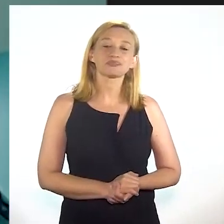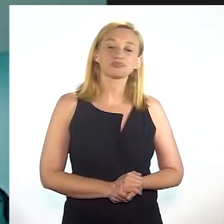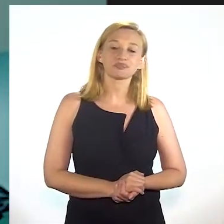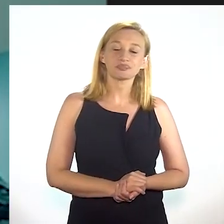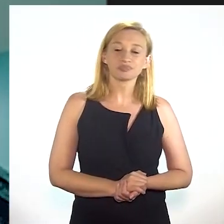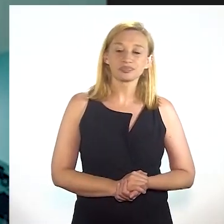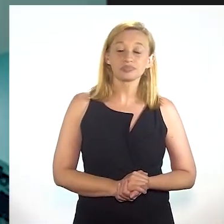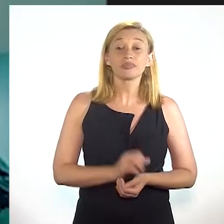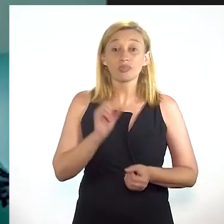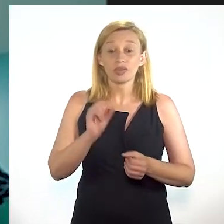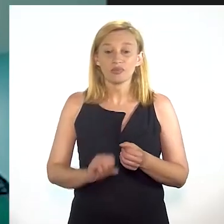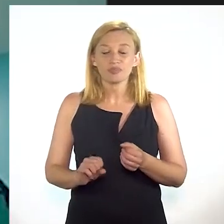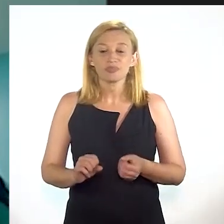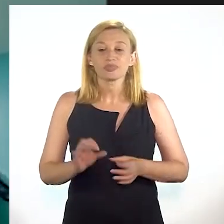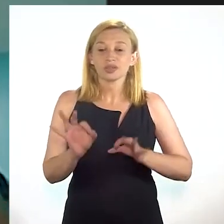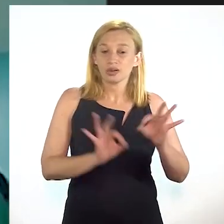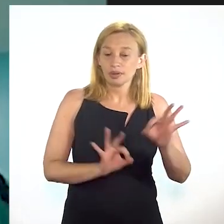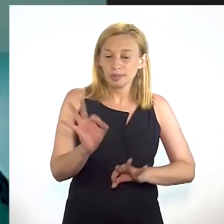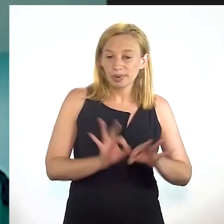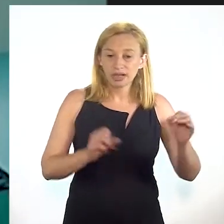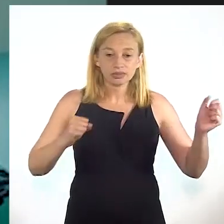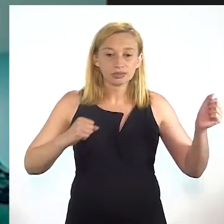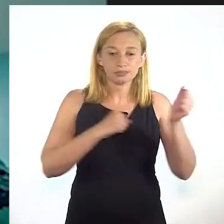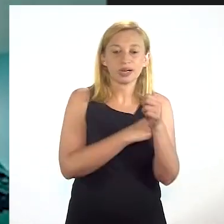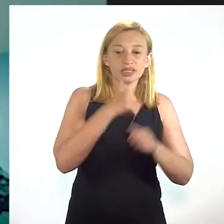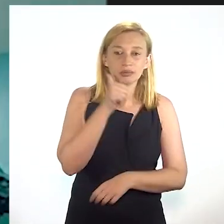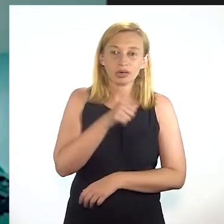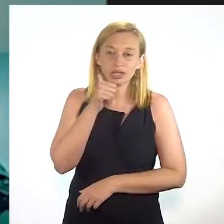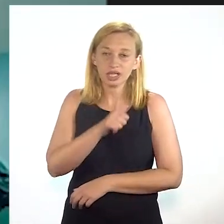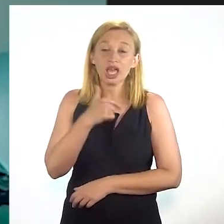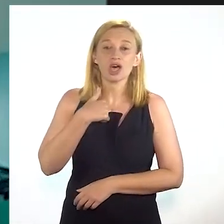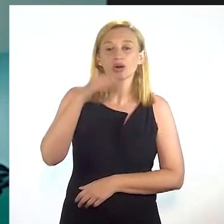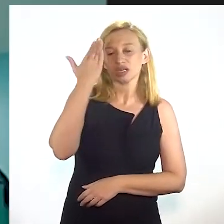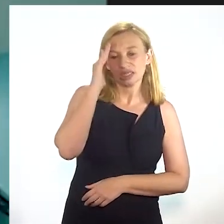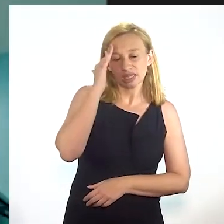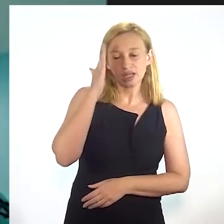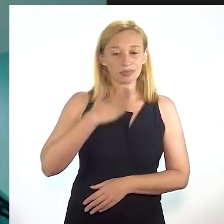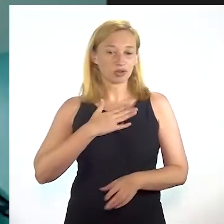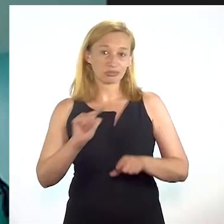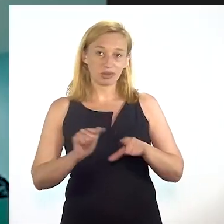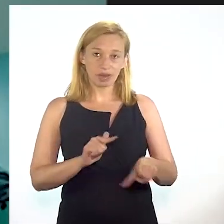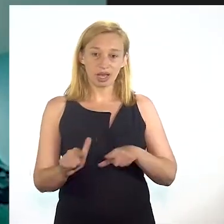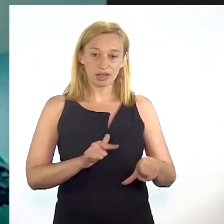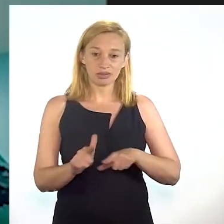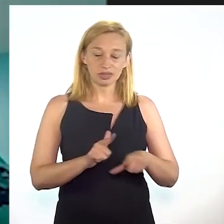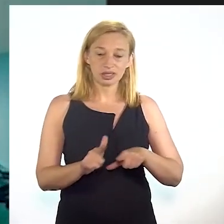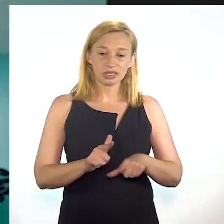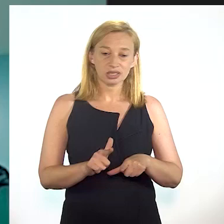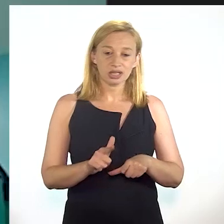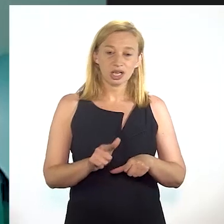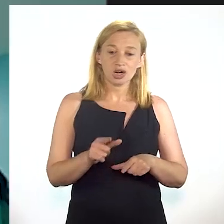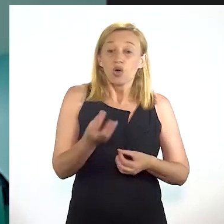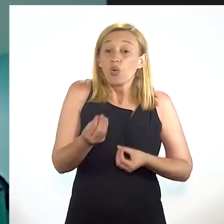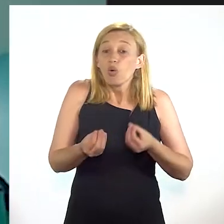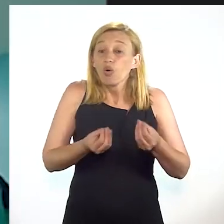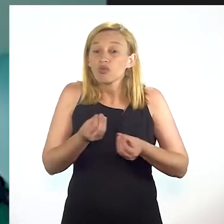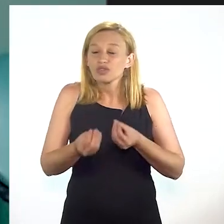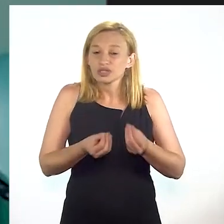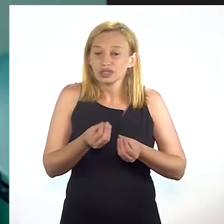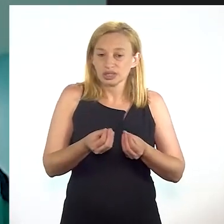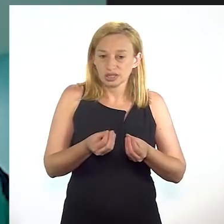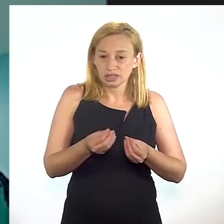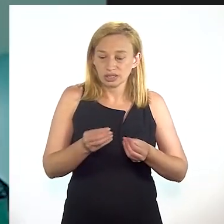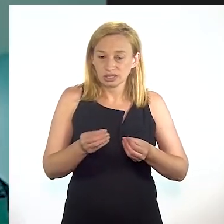passei a ver isso, né? Fazendo esse preparo no Impacta Mulher, eu entendi que o meu trabalho era uma oficina,